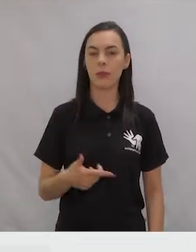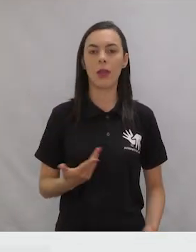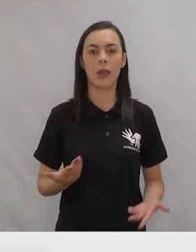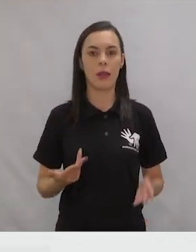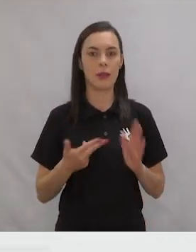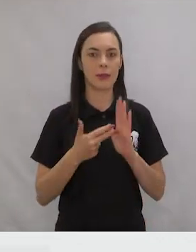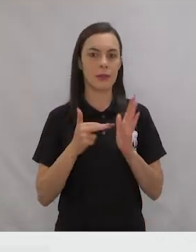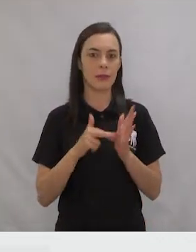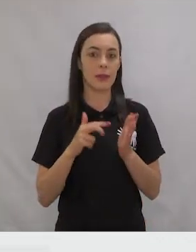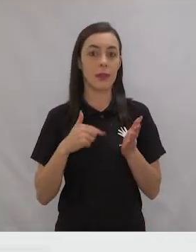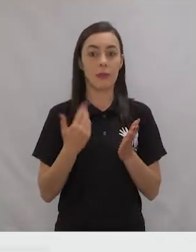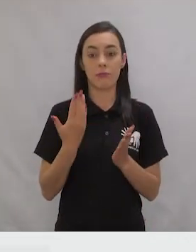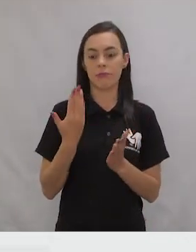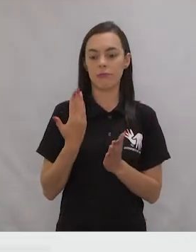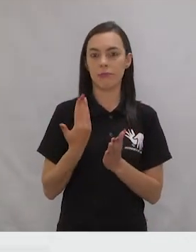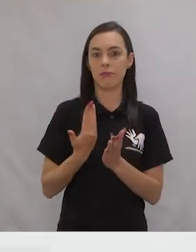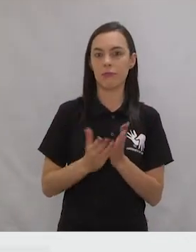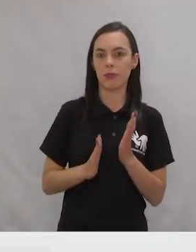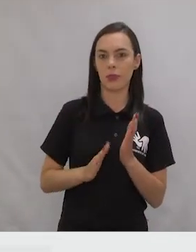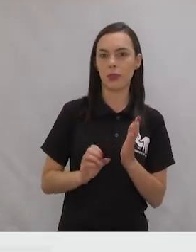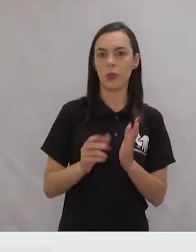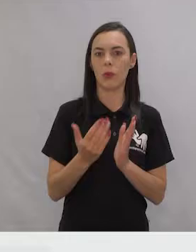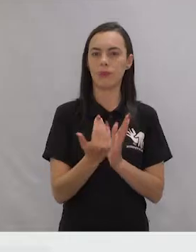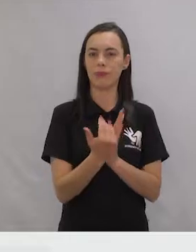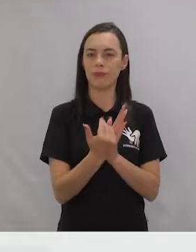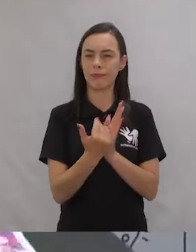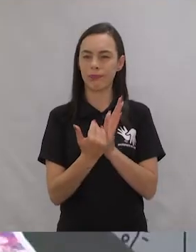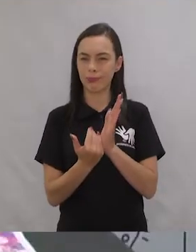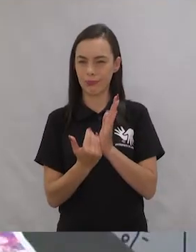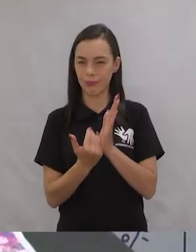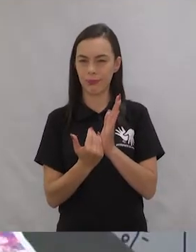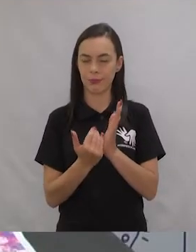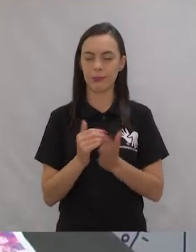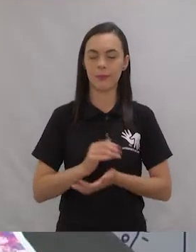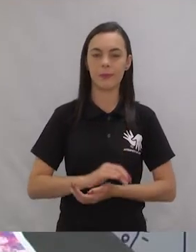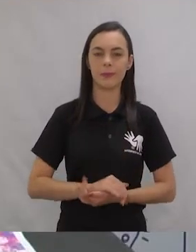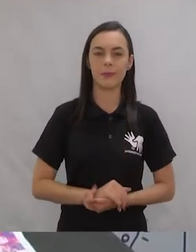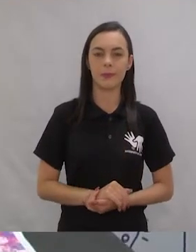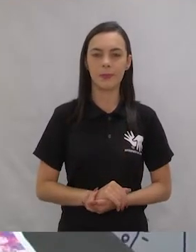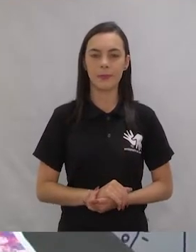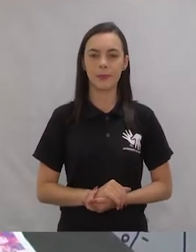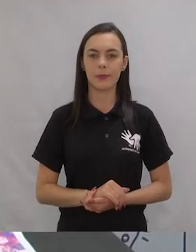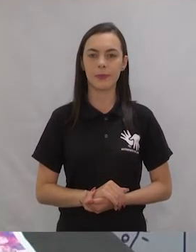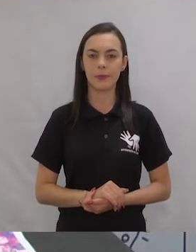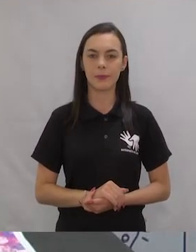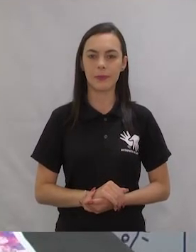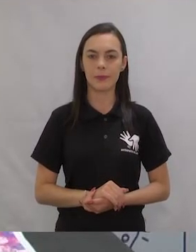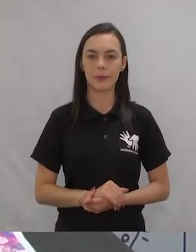Significa que eu perdi, diminuiu aquele meu resultado.